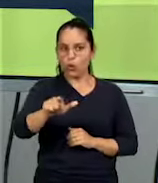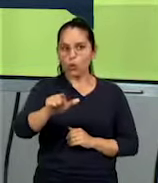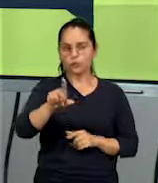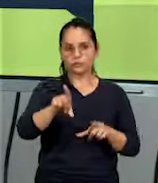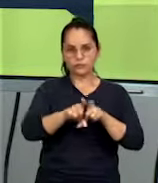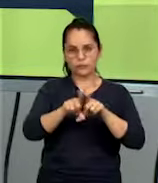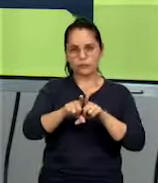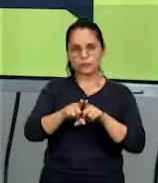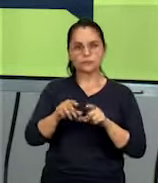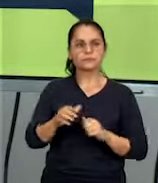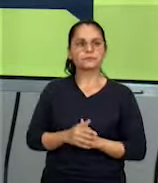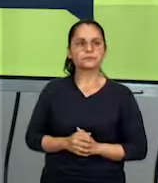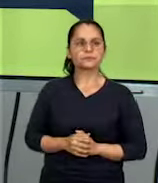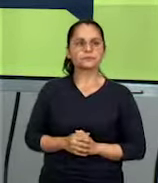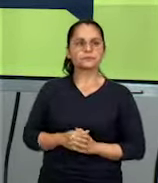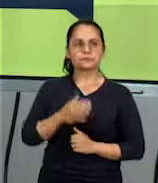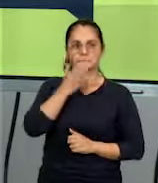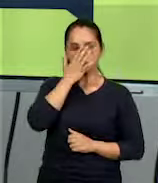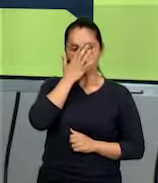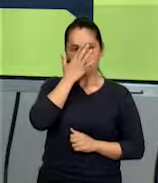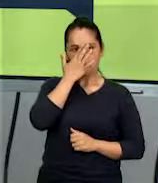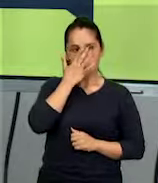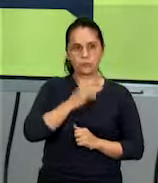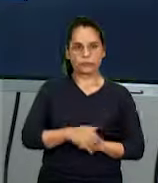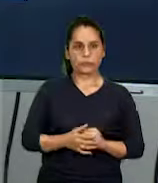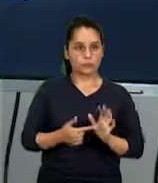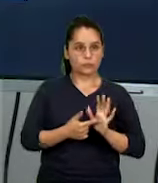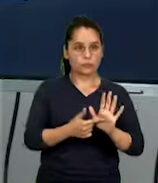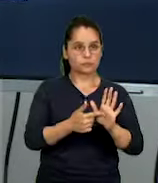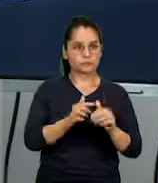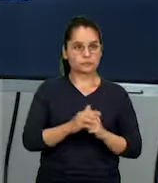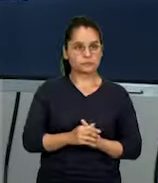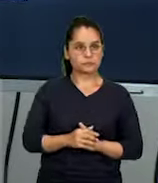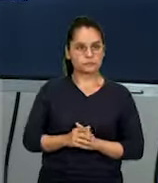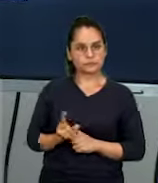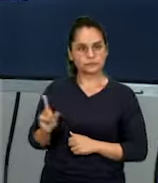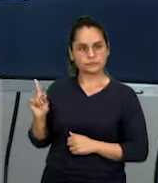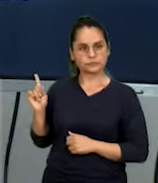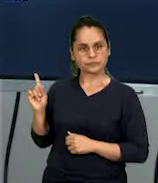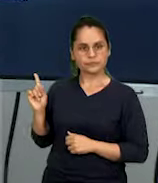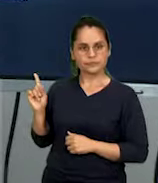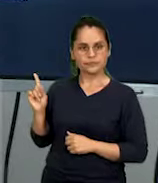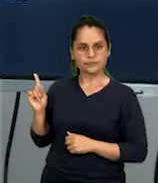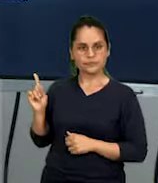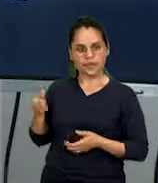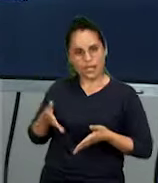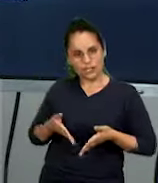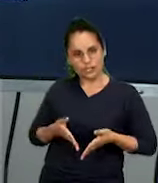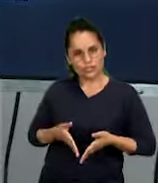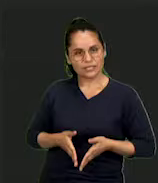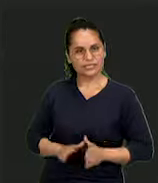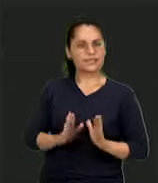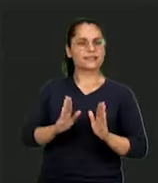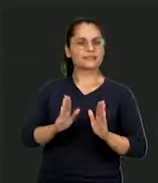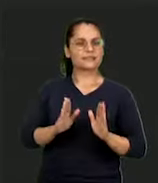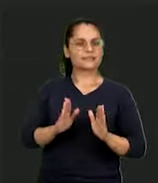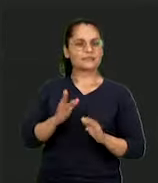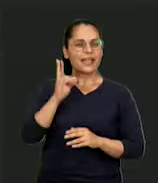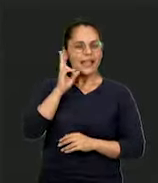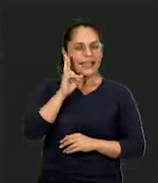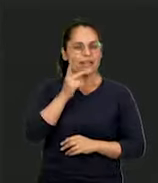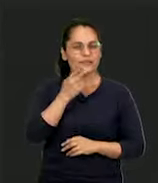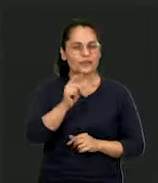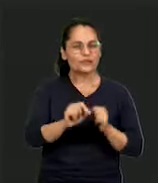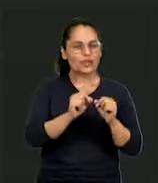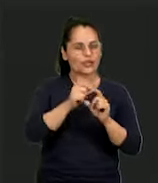também, outros ritos, perdão, também. Vou mostrar para vocês. Ritos de nascimento. Lembra que eu falei